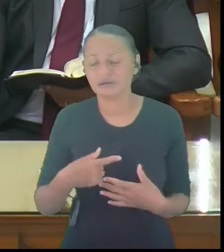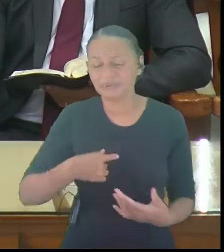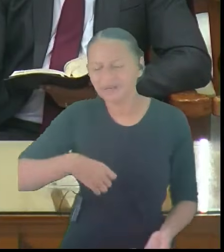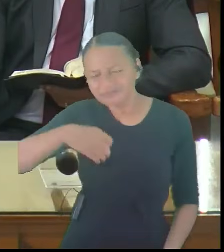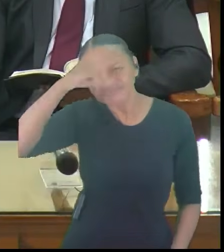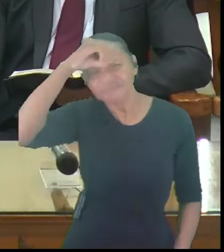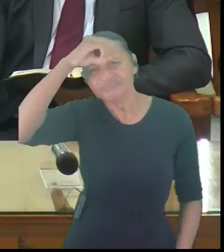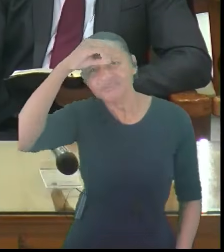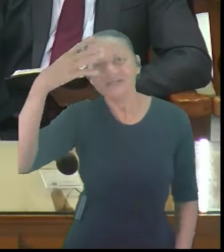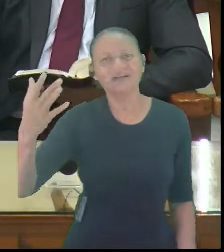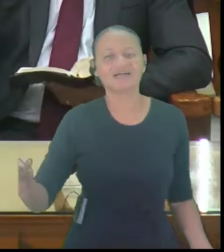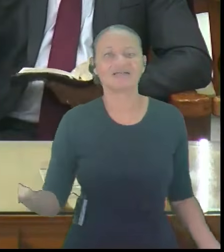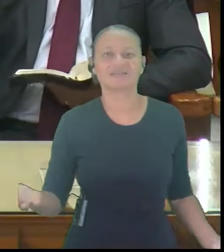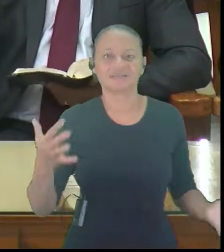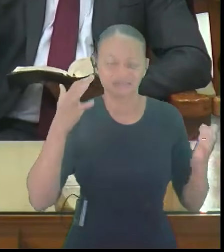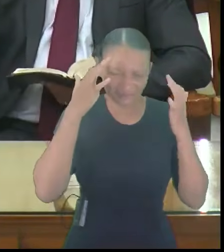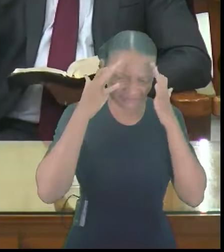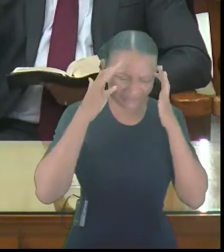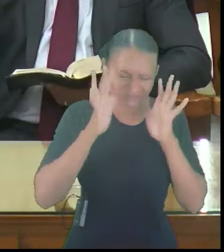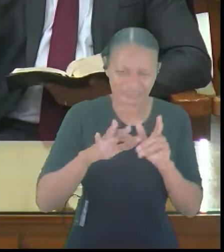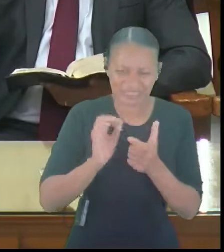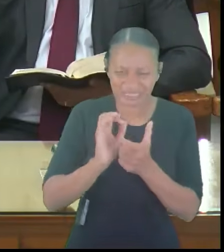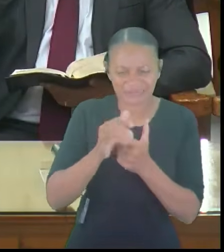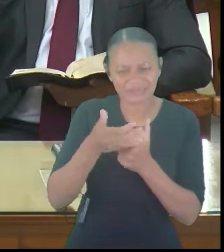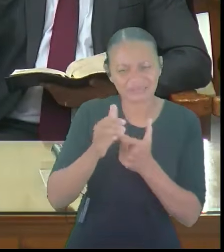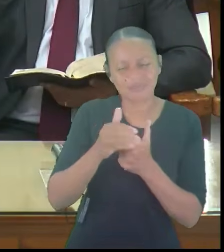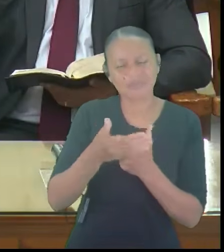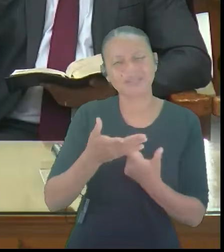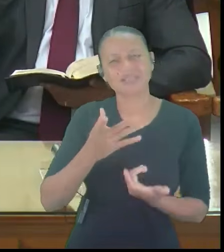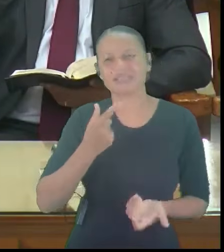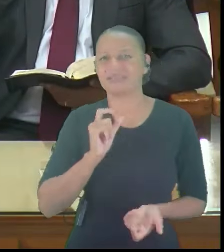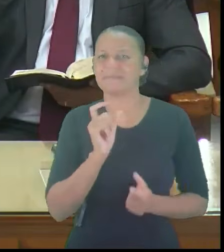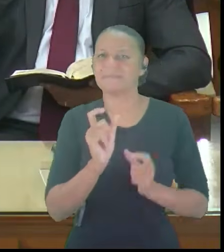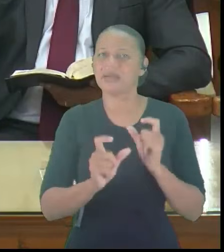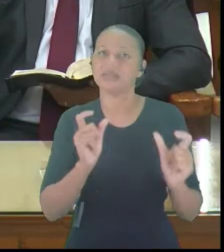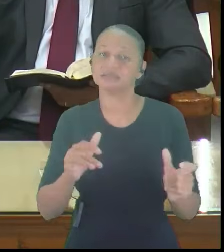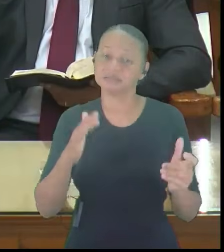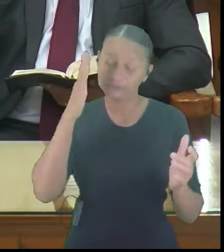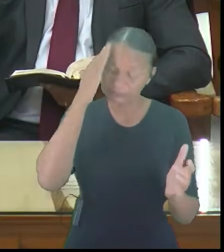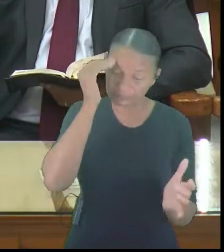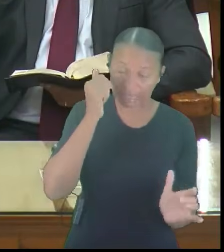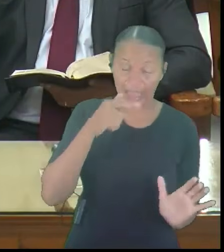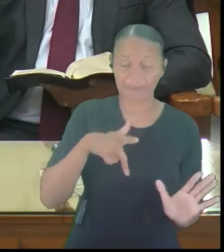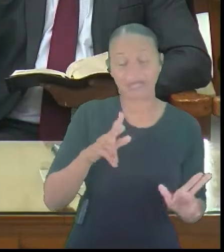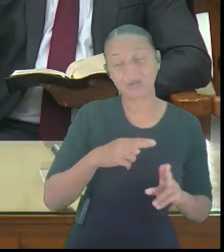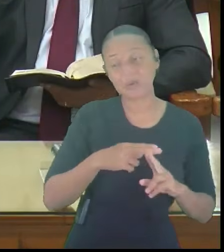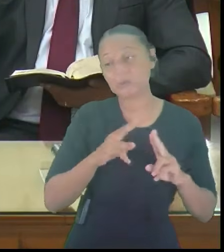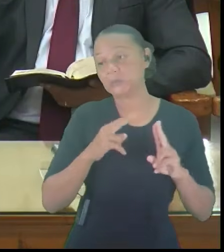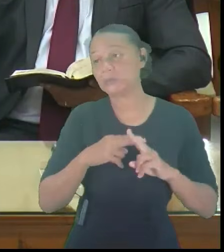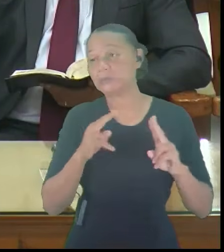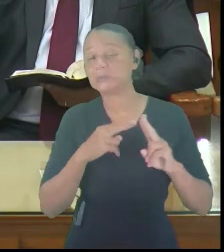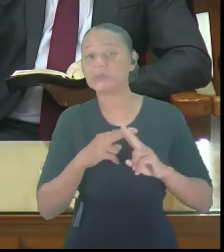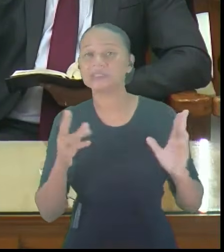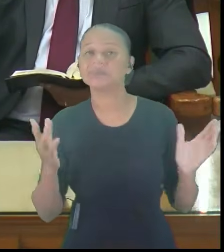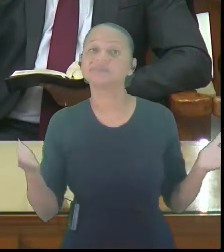ignorância. Não sabem mais nem da etimologia das palavras, ou se sabem, se fazem, que não